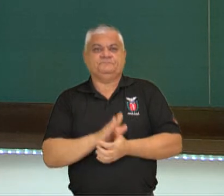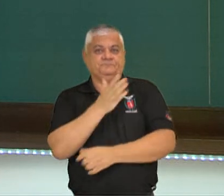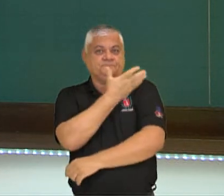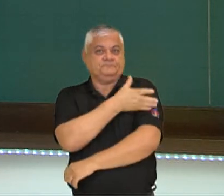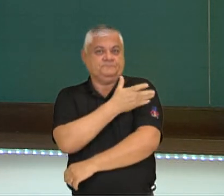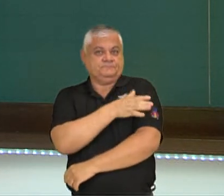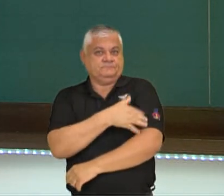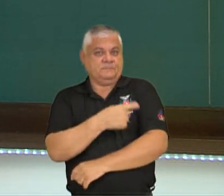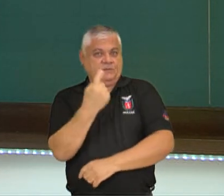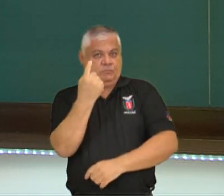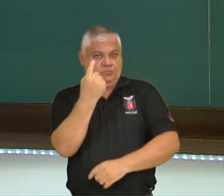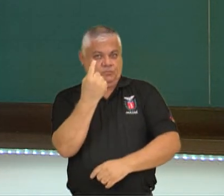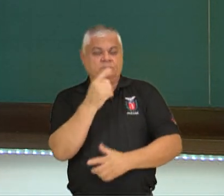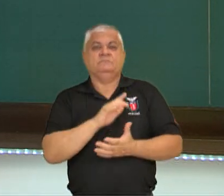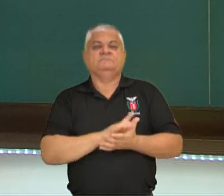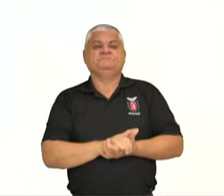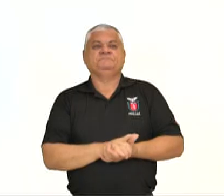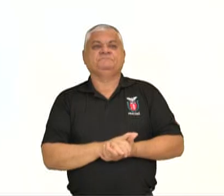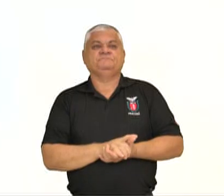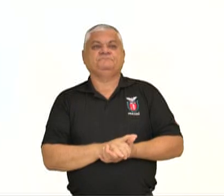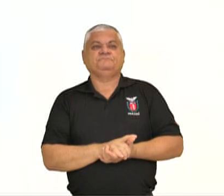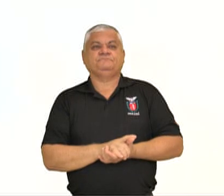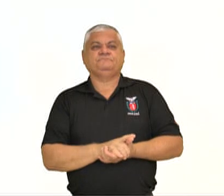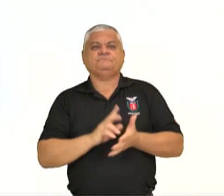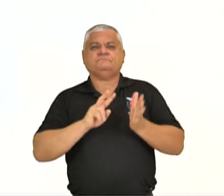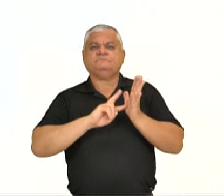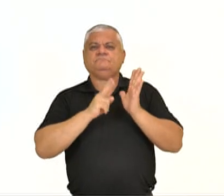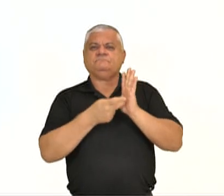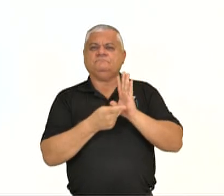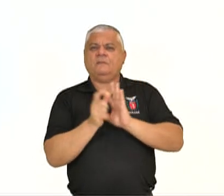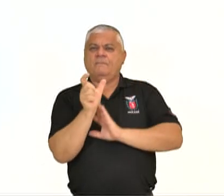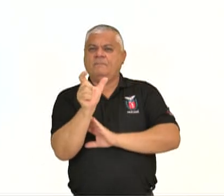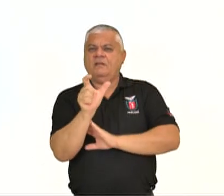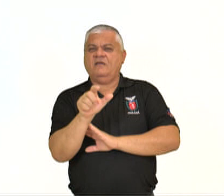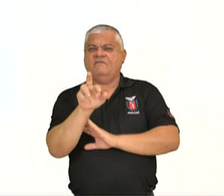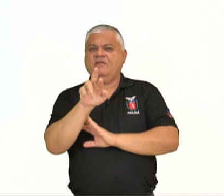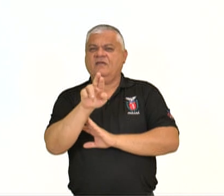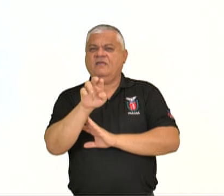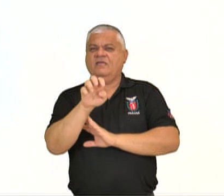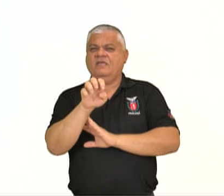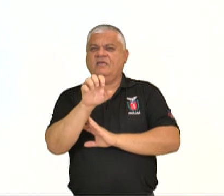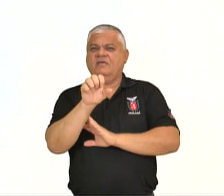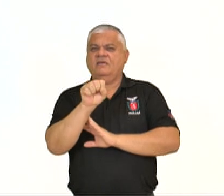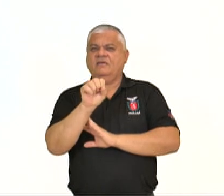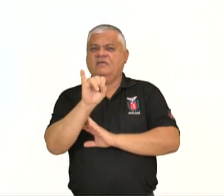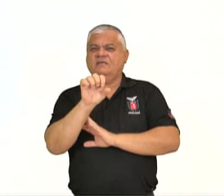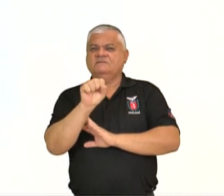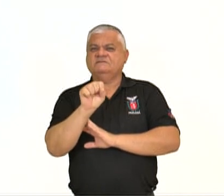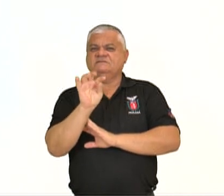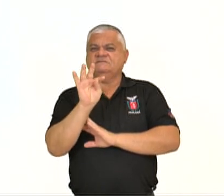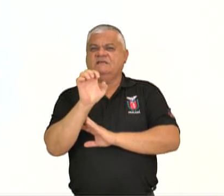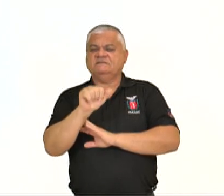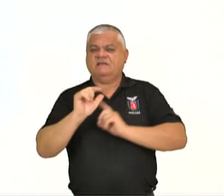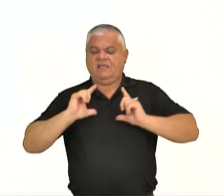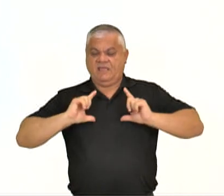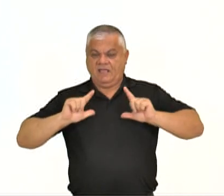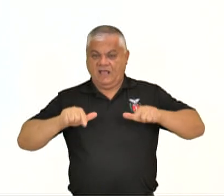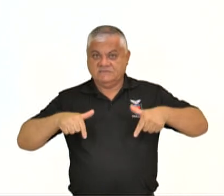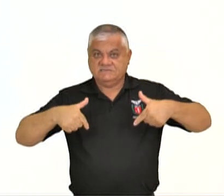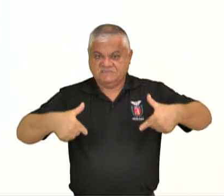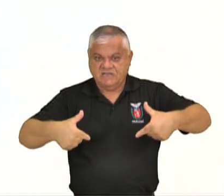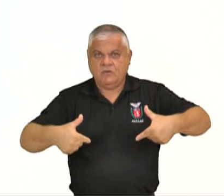Primeiro exercício nosso então, olha só. O significado de resistência corporal é a ação ou efeito